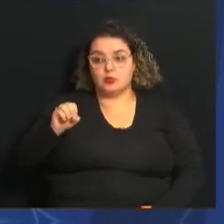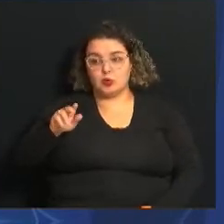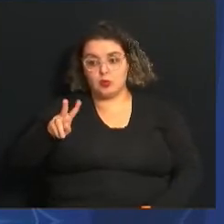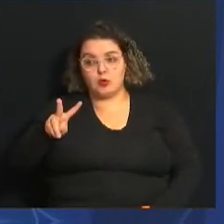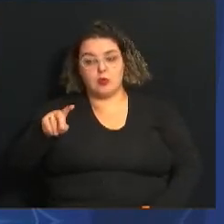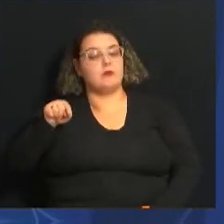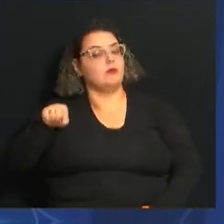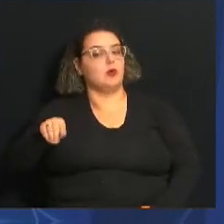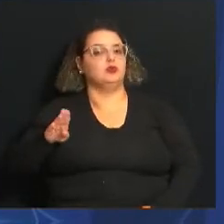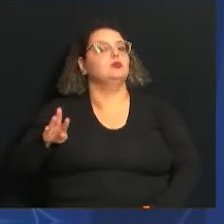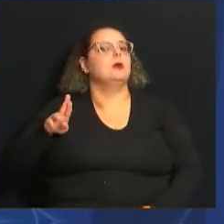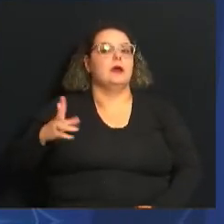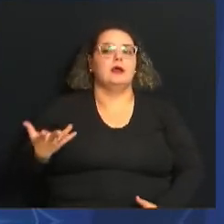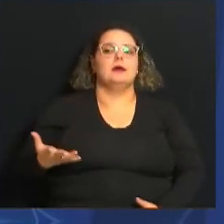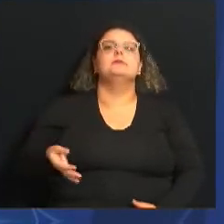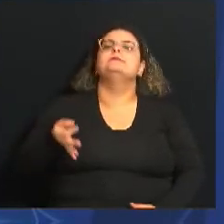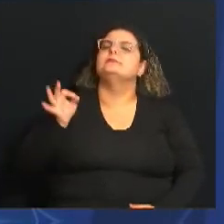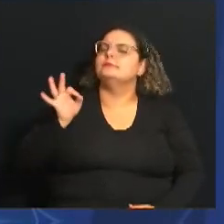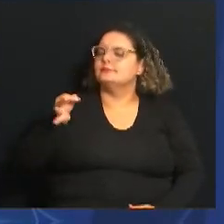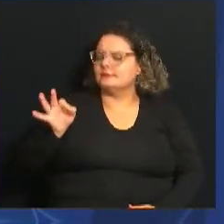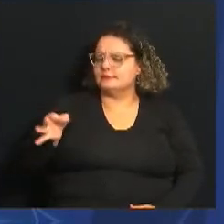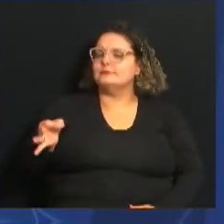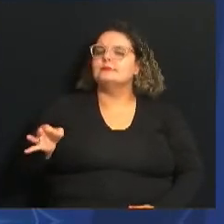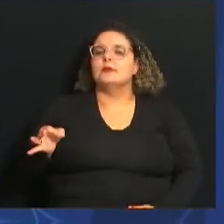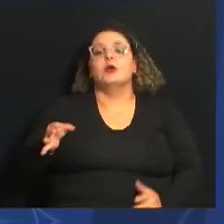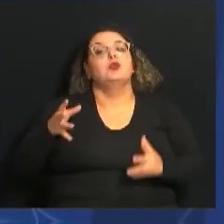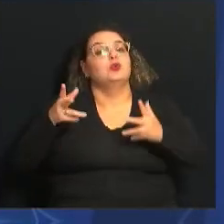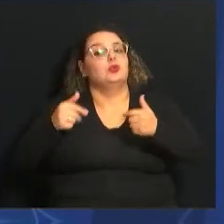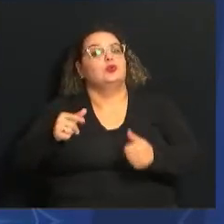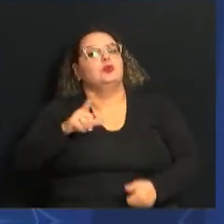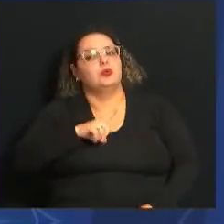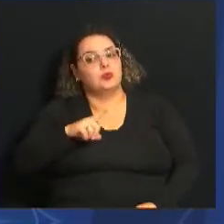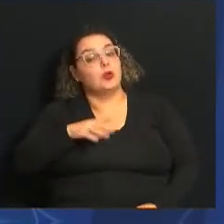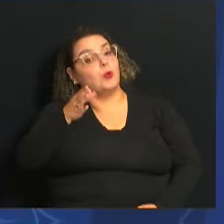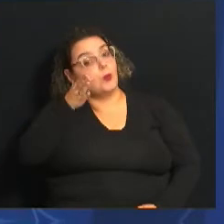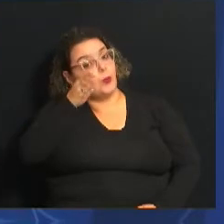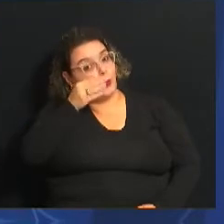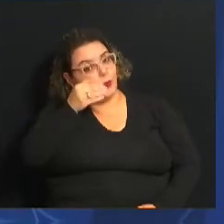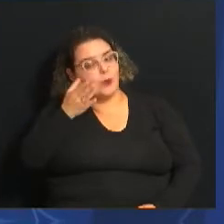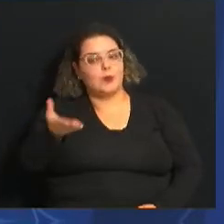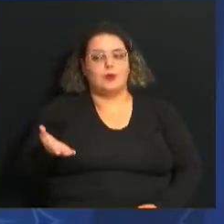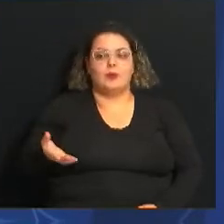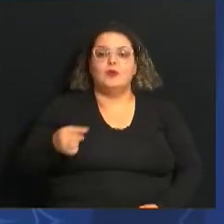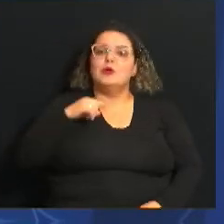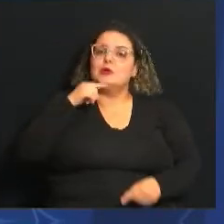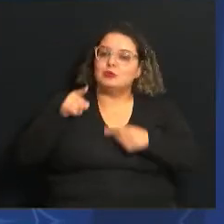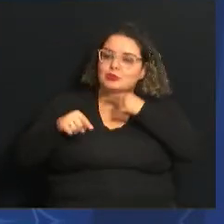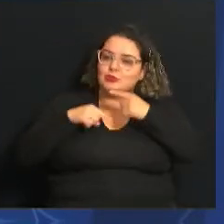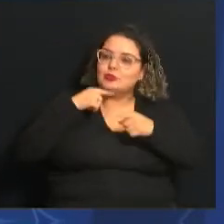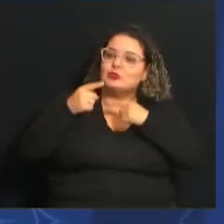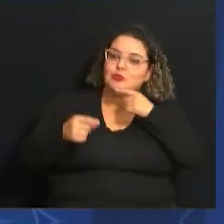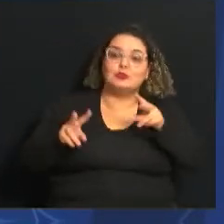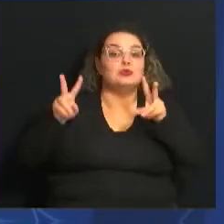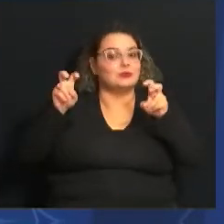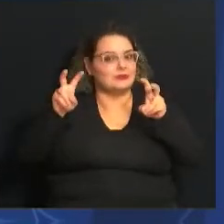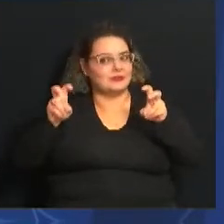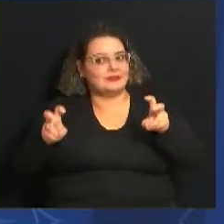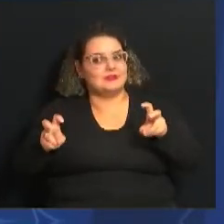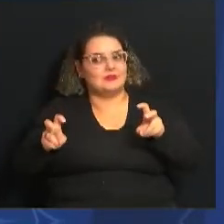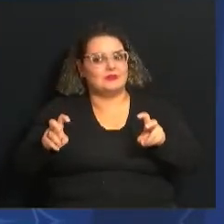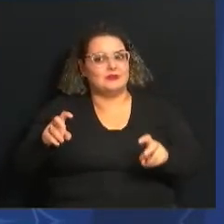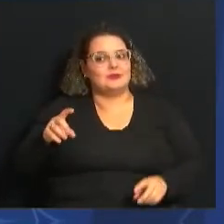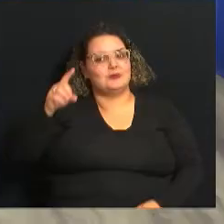campinas.sp.gov.br, porque sem sombra de dúvidas, né? Todo mundo tem ou curiosidade ou dúvidas sobre este assunto, o Dia